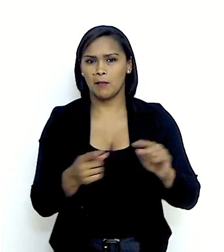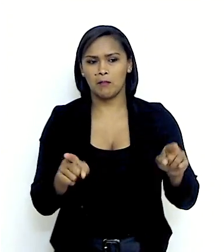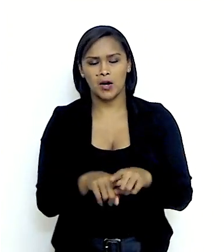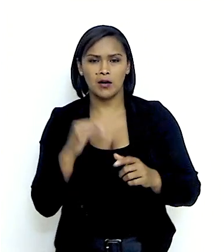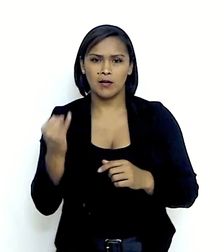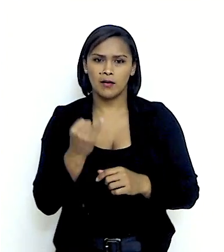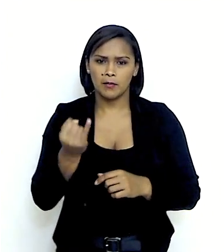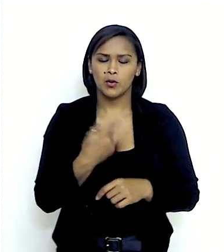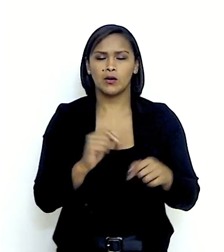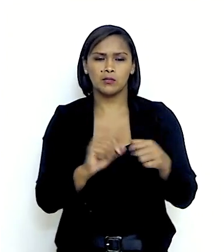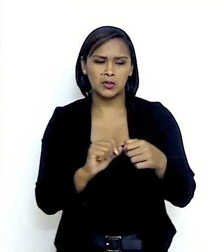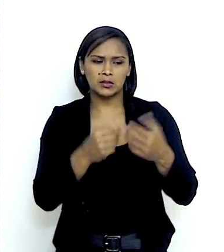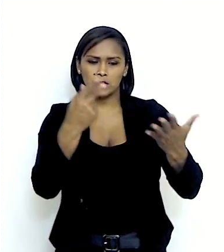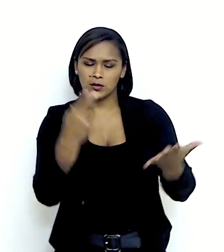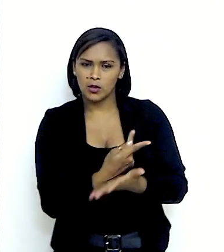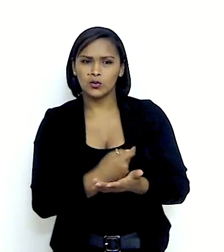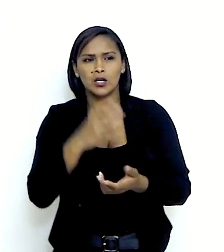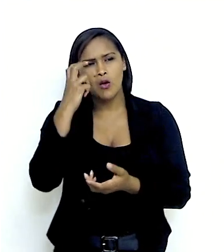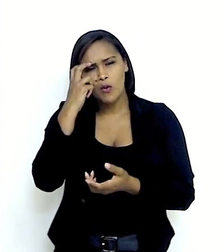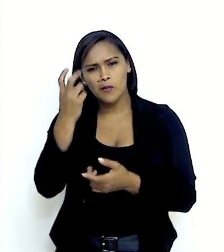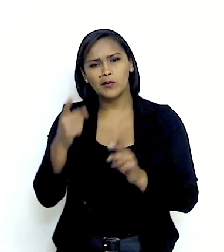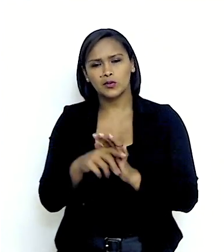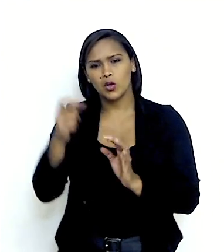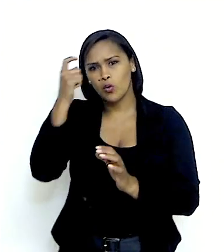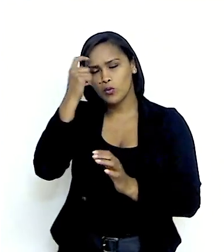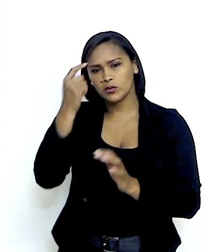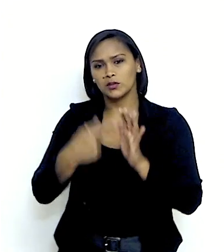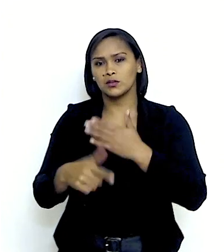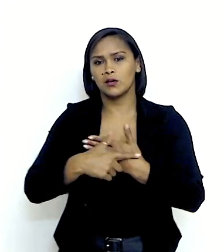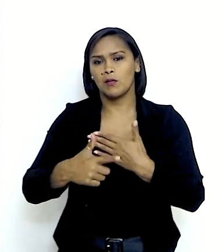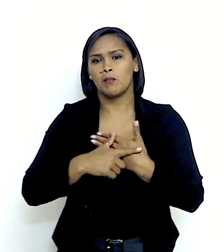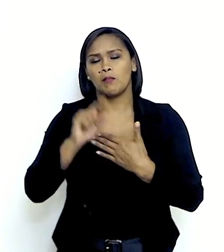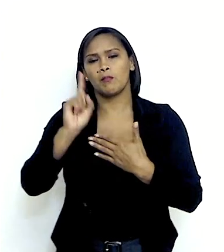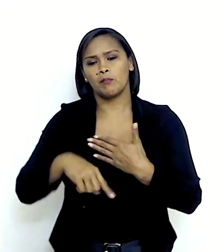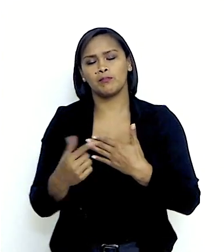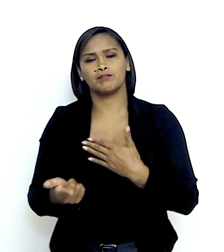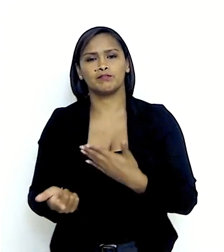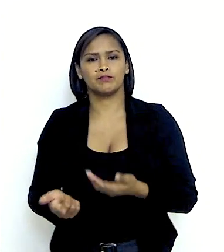muito importante a ser feito, né, e a agência tem consciência de que ela tem um papel